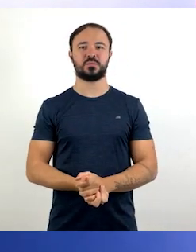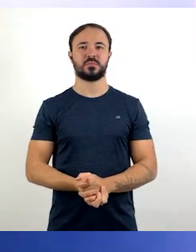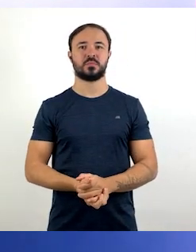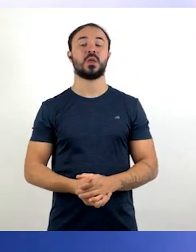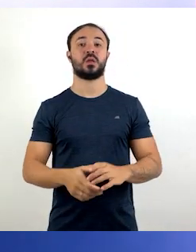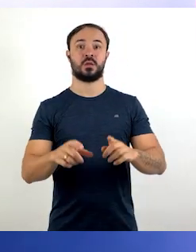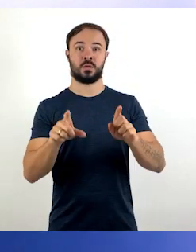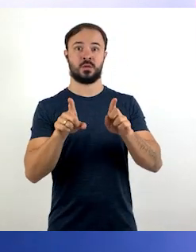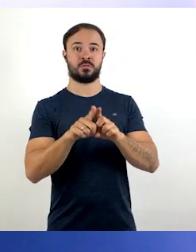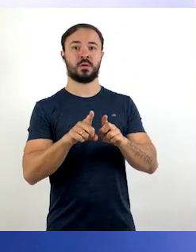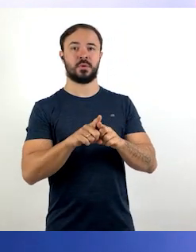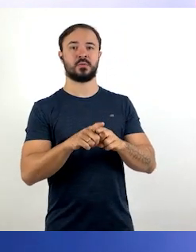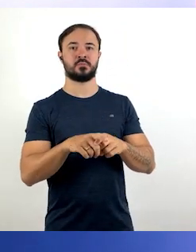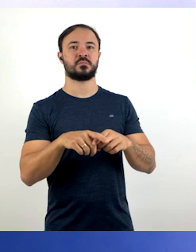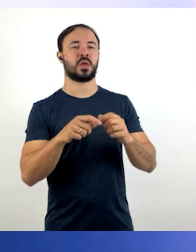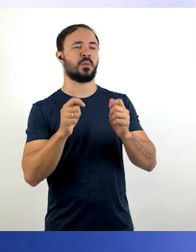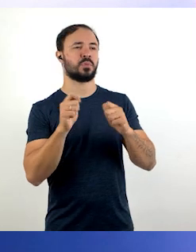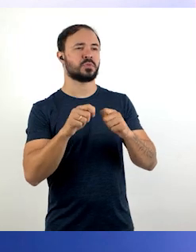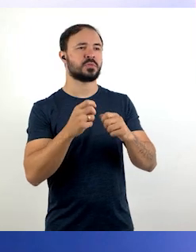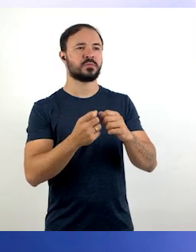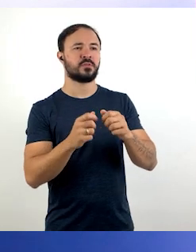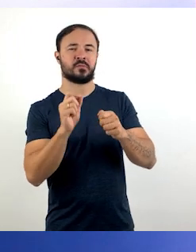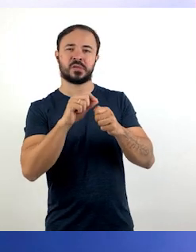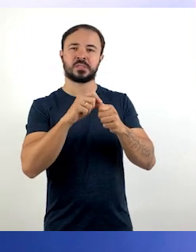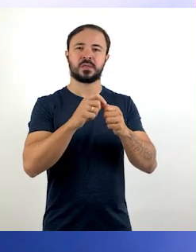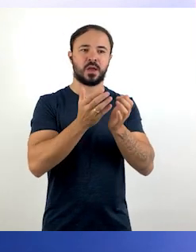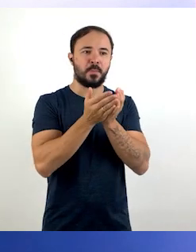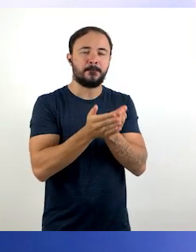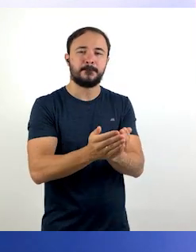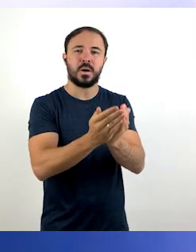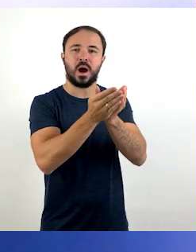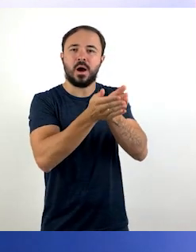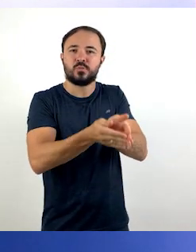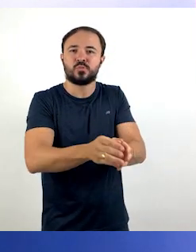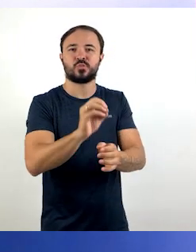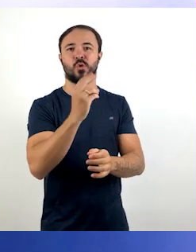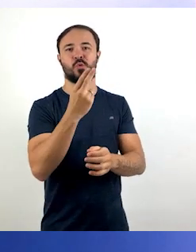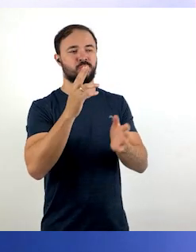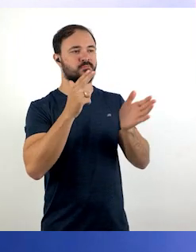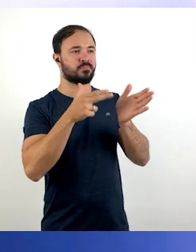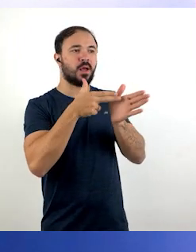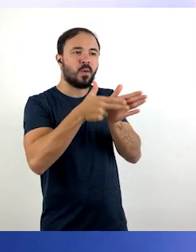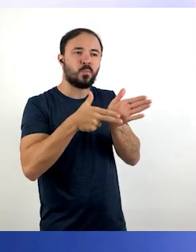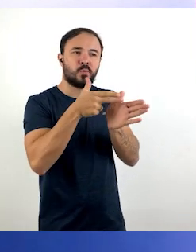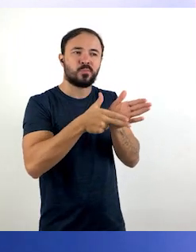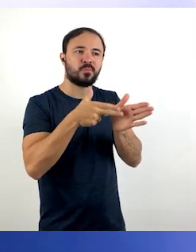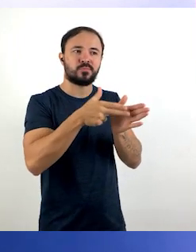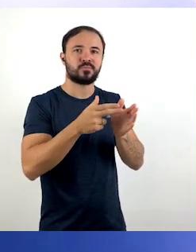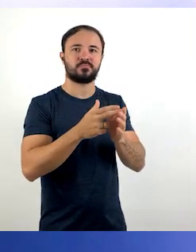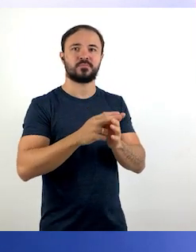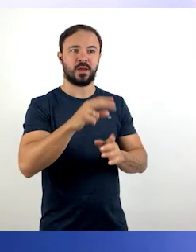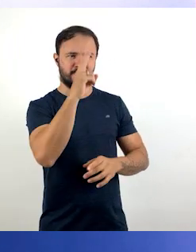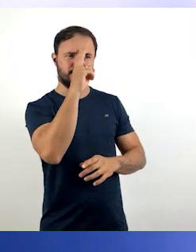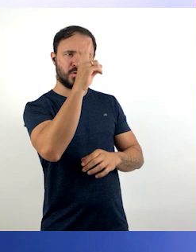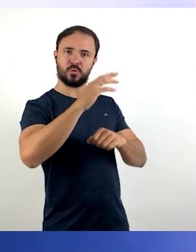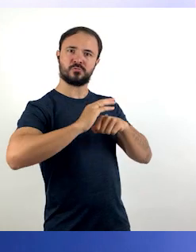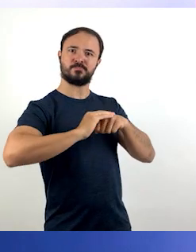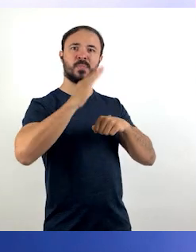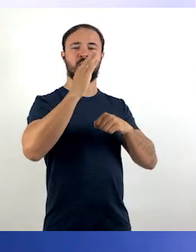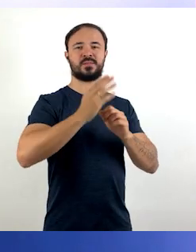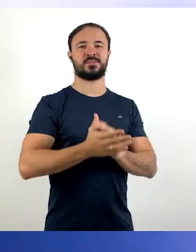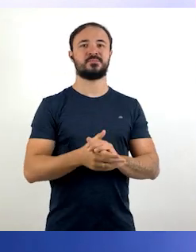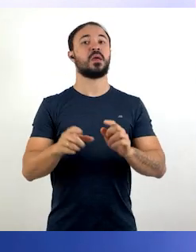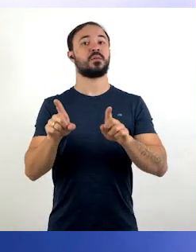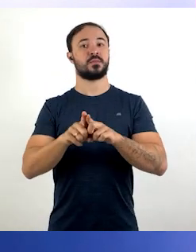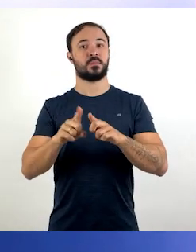equipamentos permitiam a construção de locomotivas, barcos ainda mais potente e possibilita a criação de automóveis.